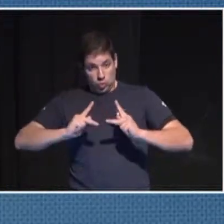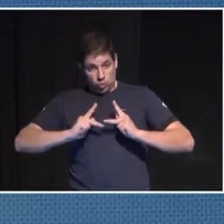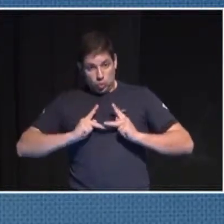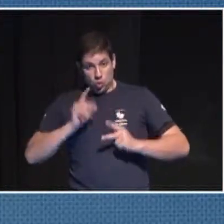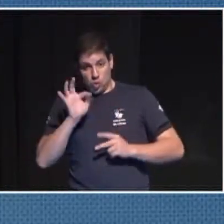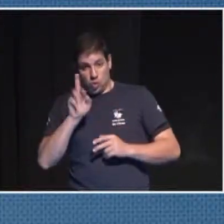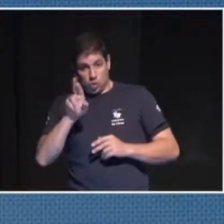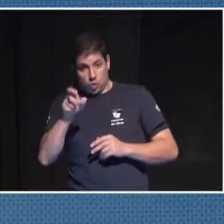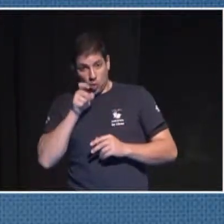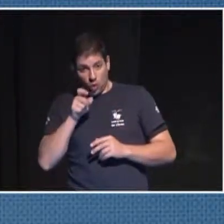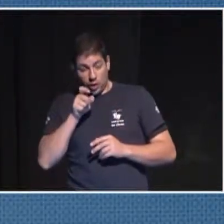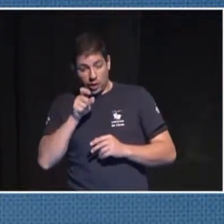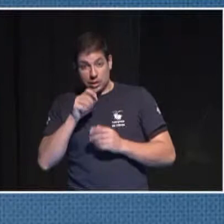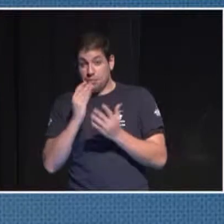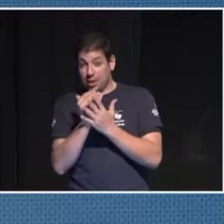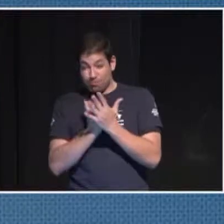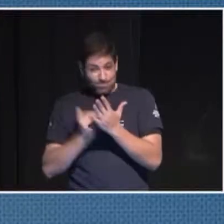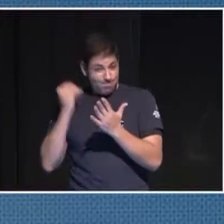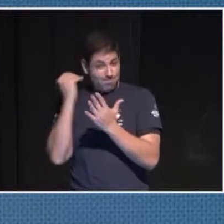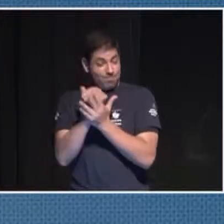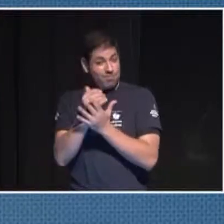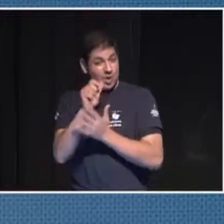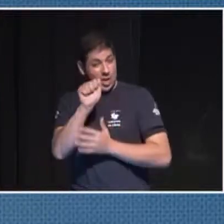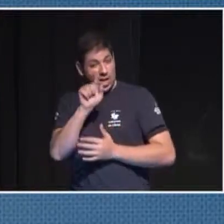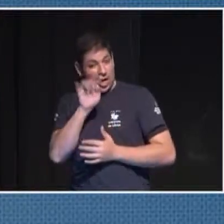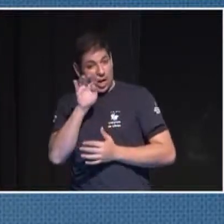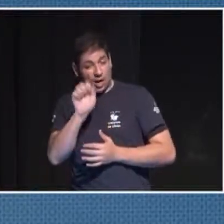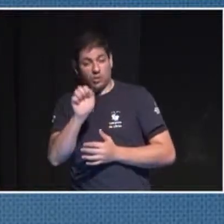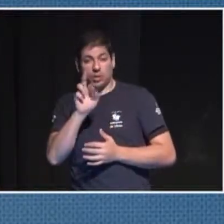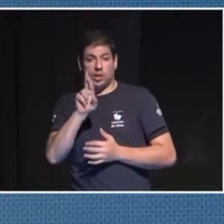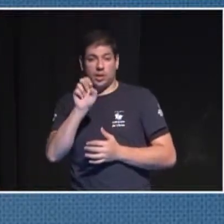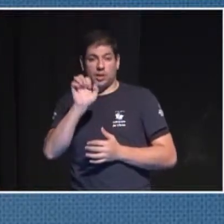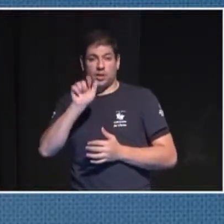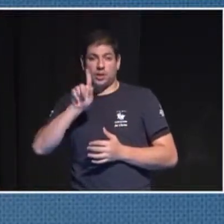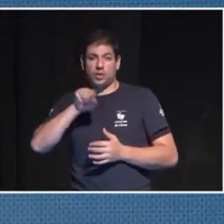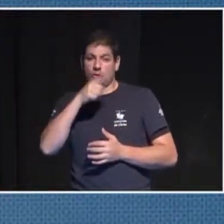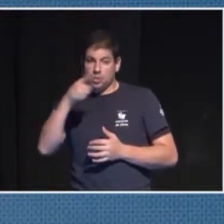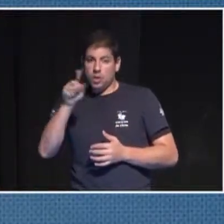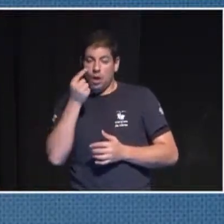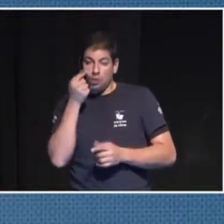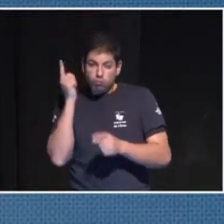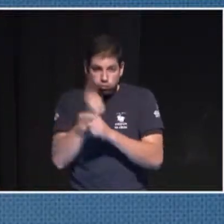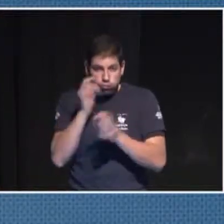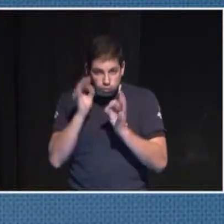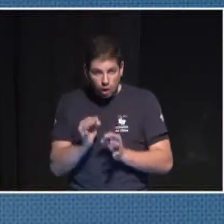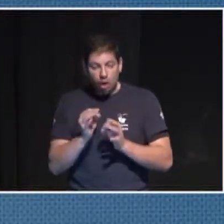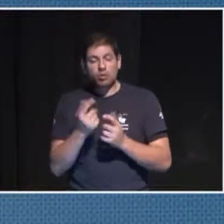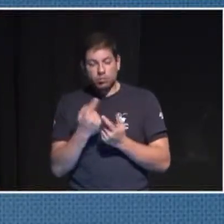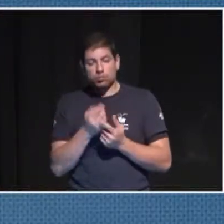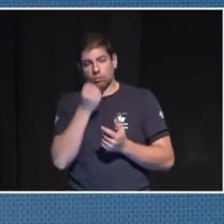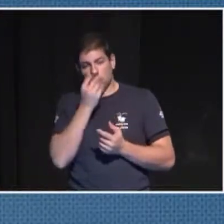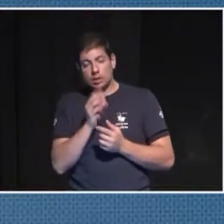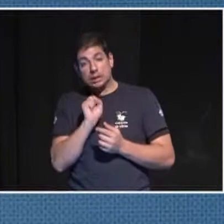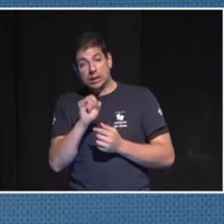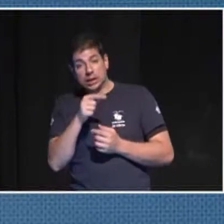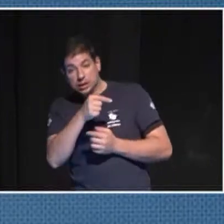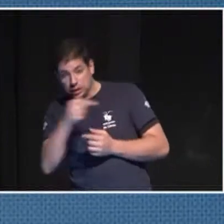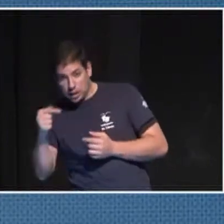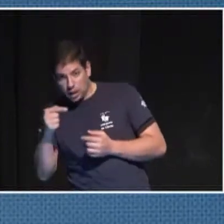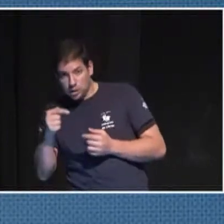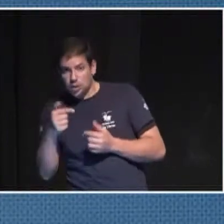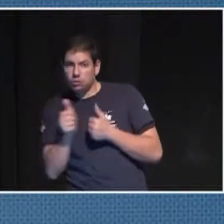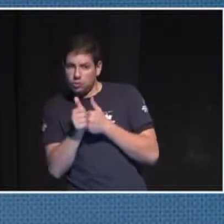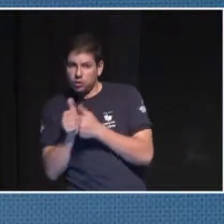interstício pulmonar. O paciente, se esse rastreio vier negativo, o paciente vai